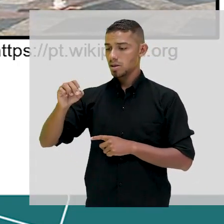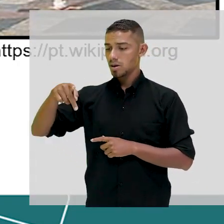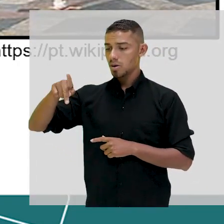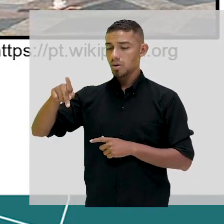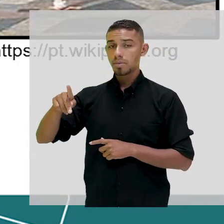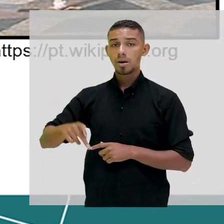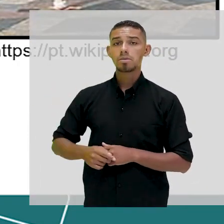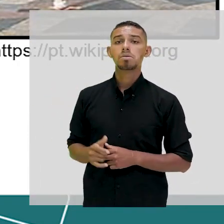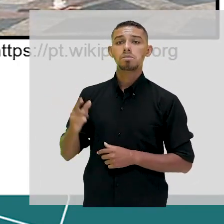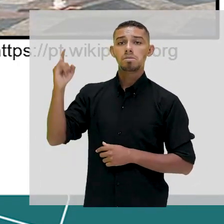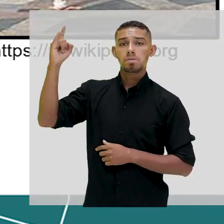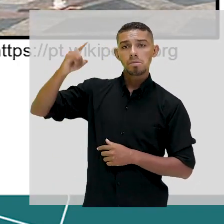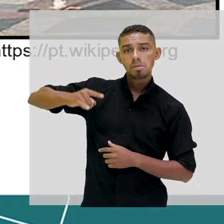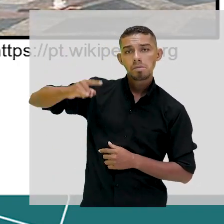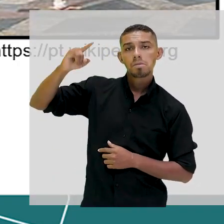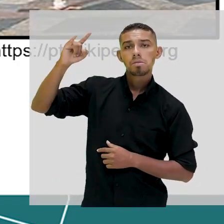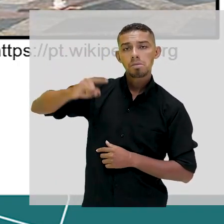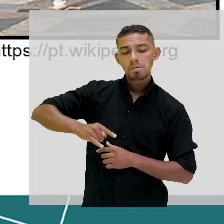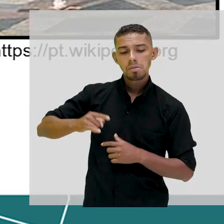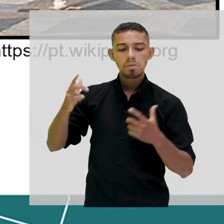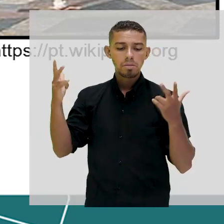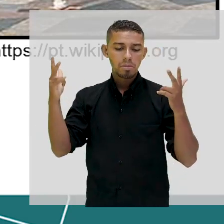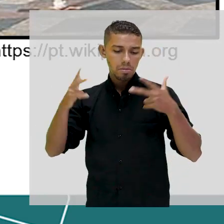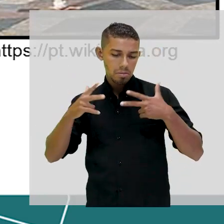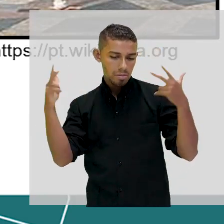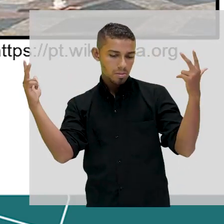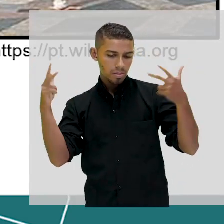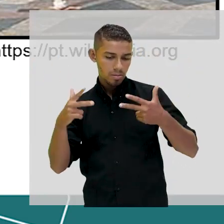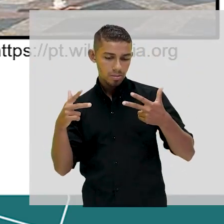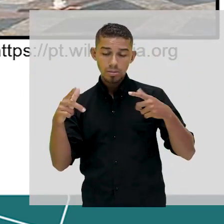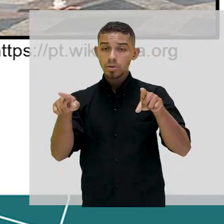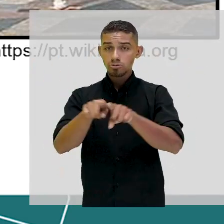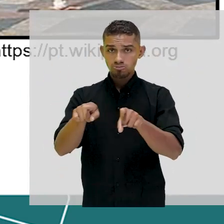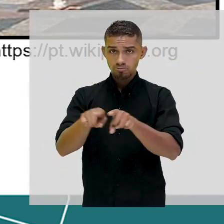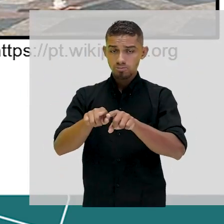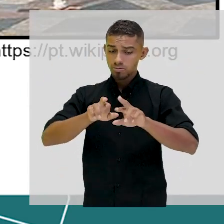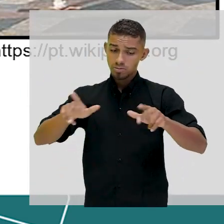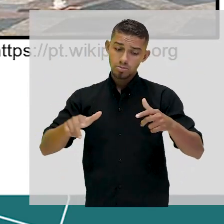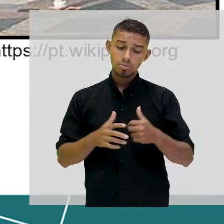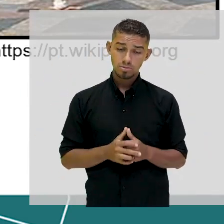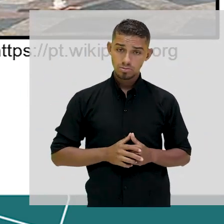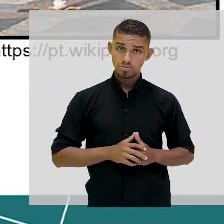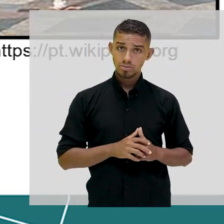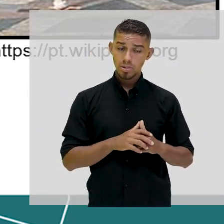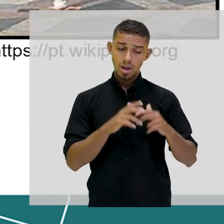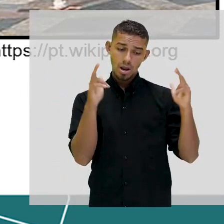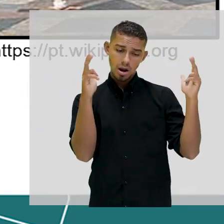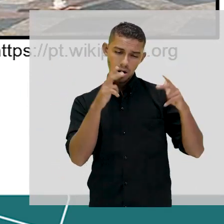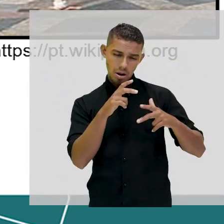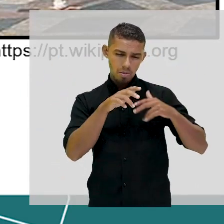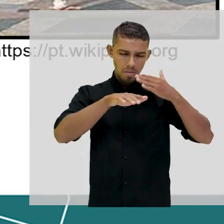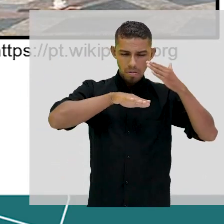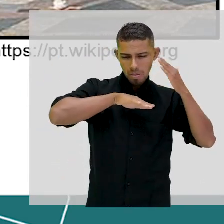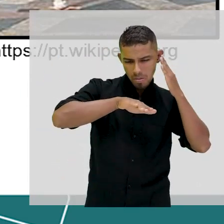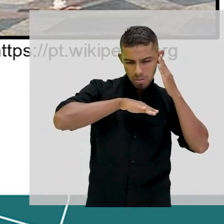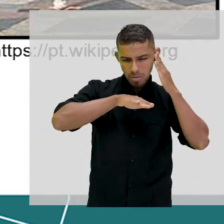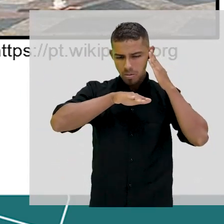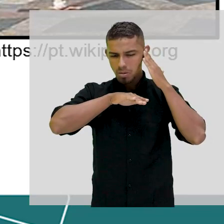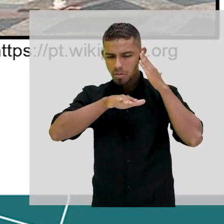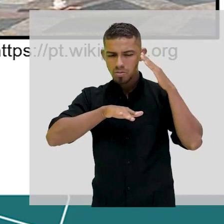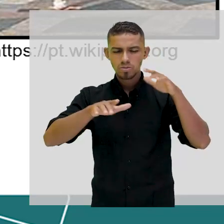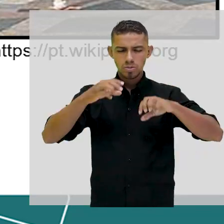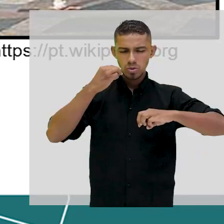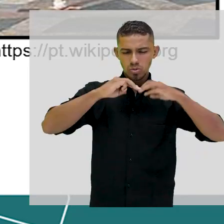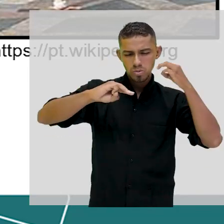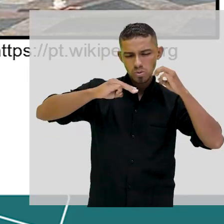Nós fizemos a diferenciação do rap e do hip hop. O rap existe a questão da